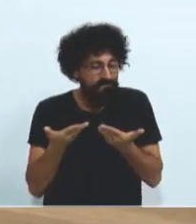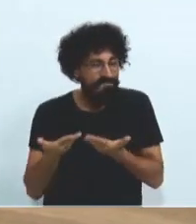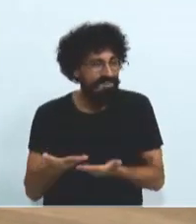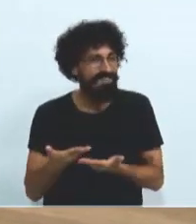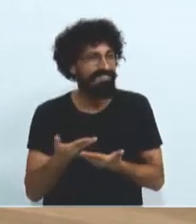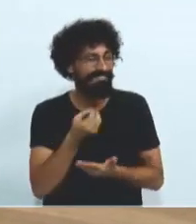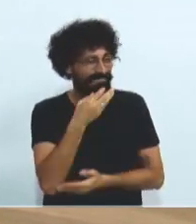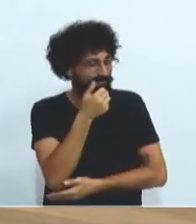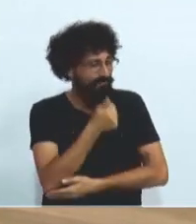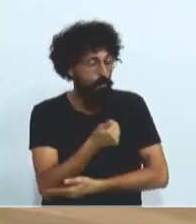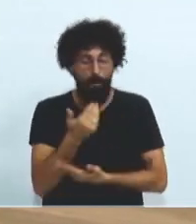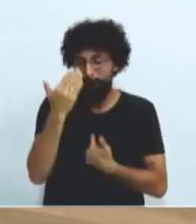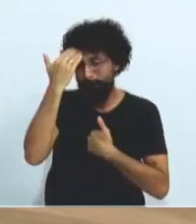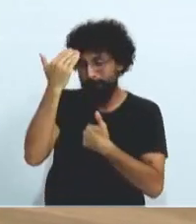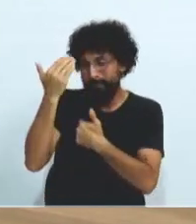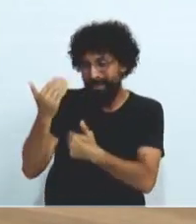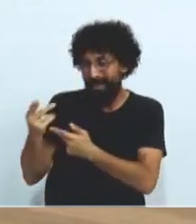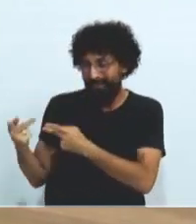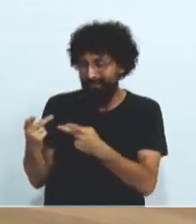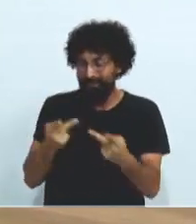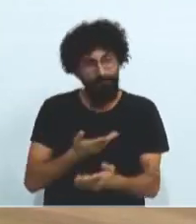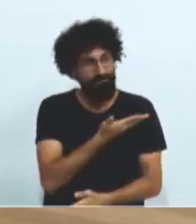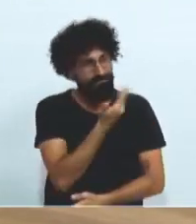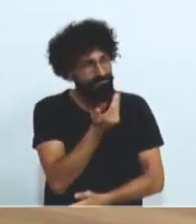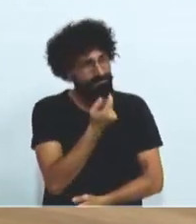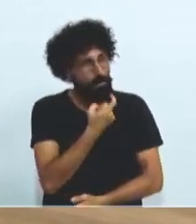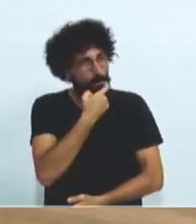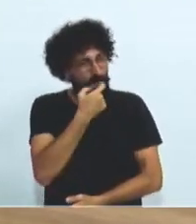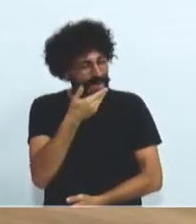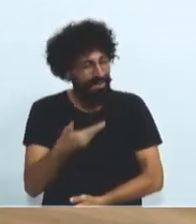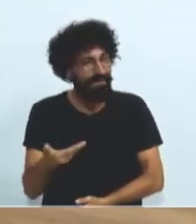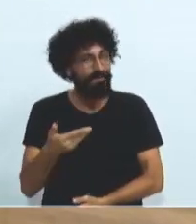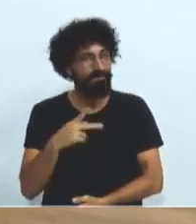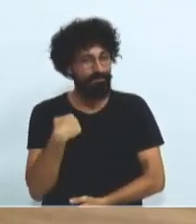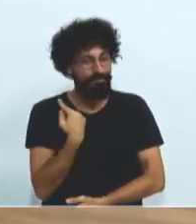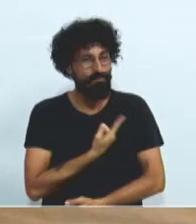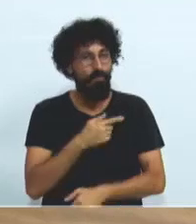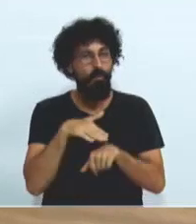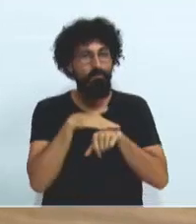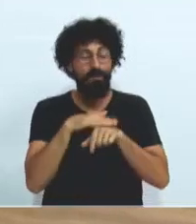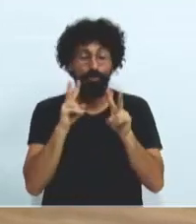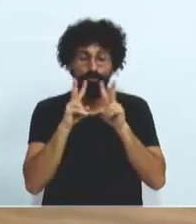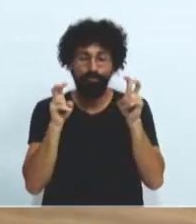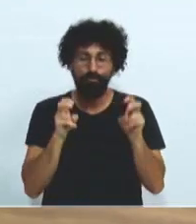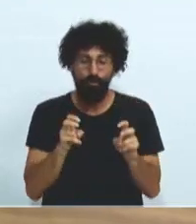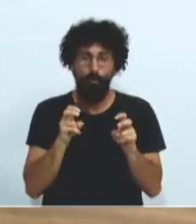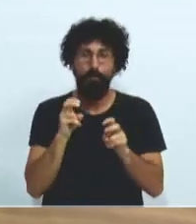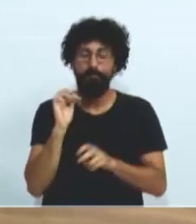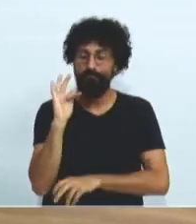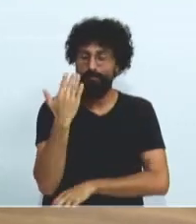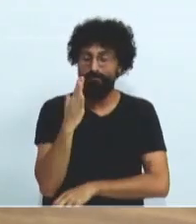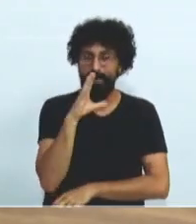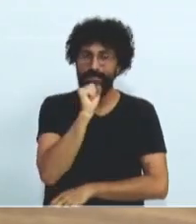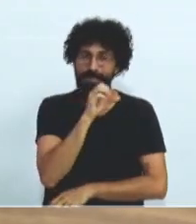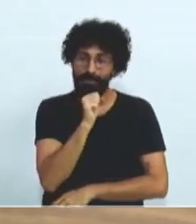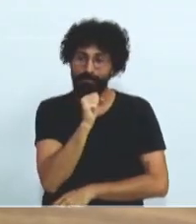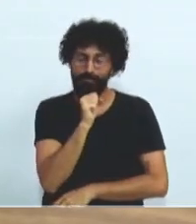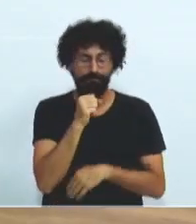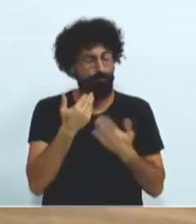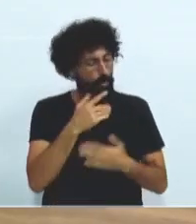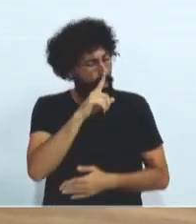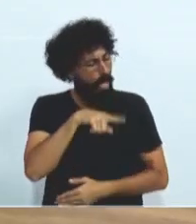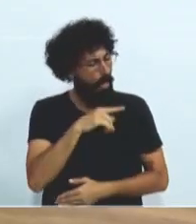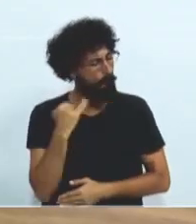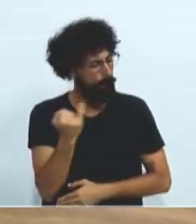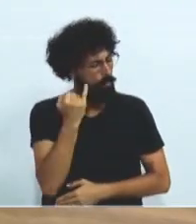Tudo bem, obrigada pelo convite. Pode chegar para cá, chegar mais pertinho para a gente falar sobre essa campanha. É uma campanha extremamente importante porque a